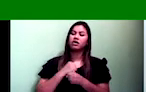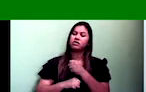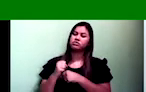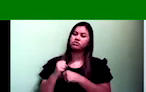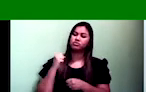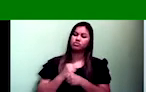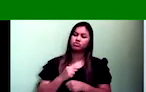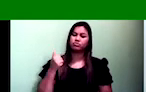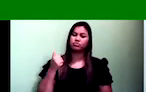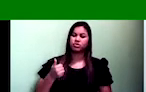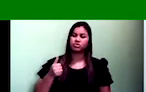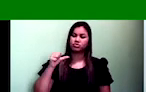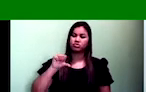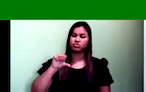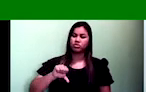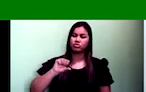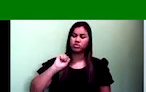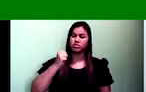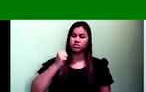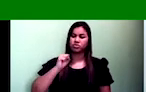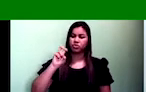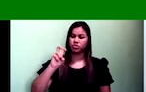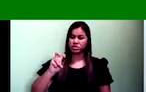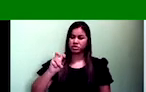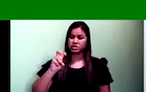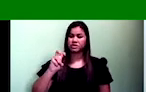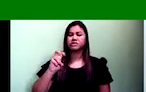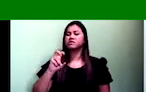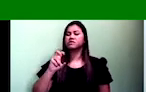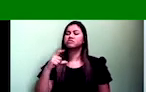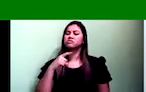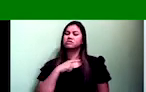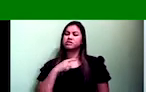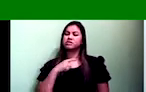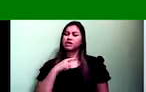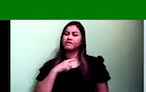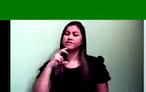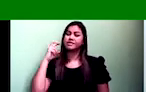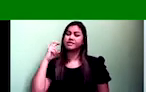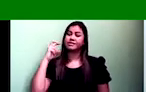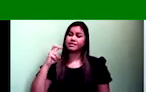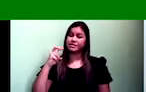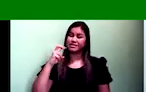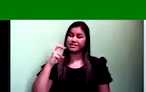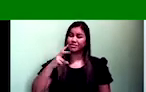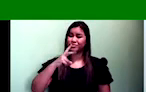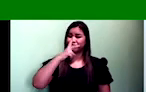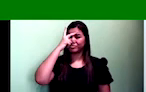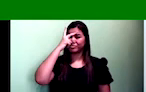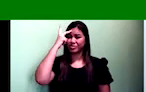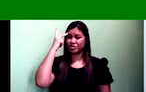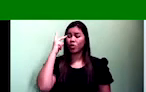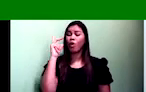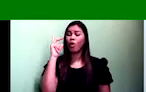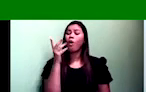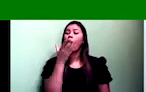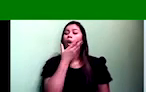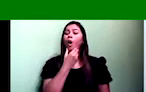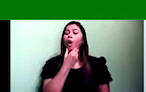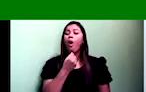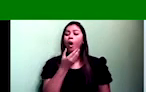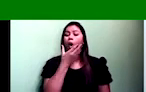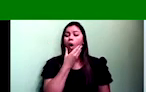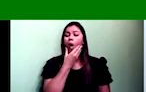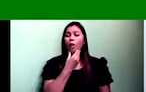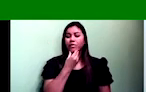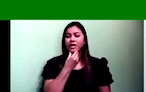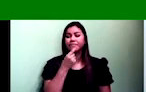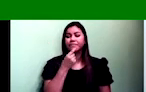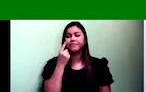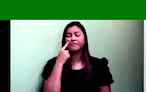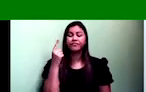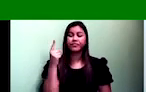Brasília, teve 5 casos masculinos, né? Esse gráfico eu mantenho aqui nessa aula, porque